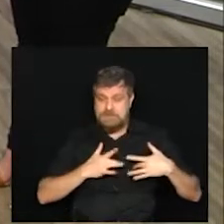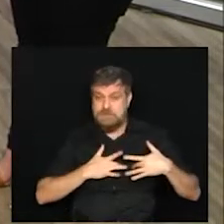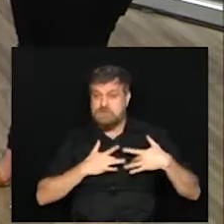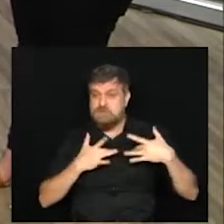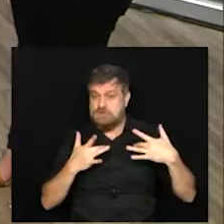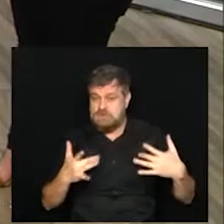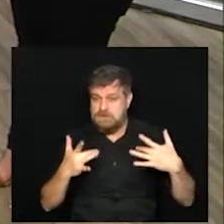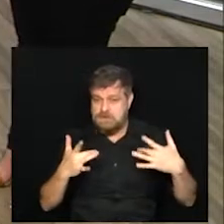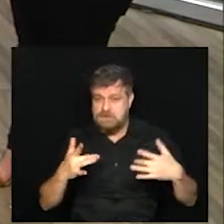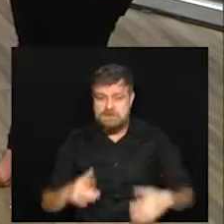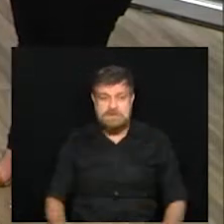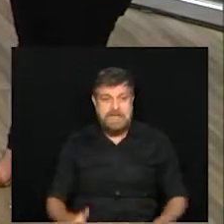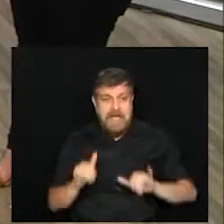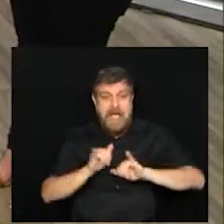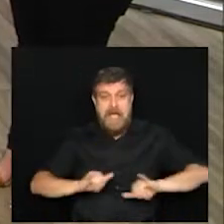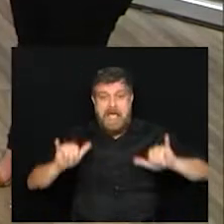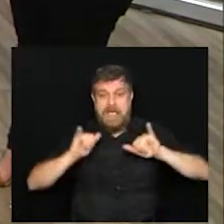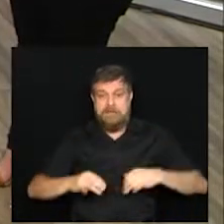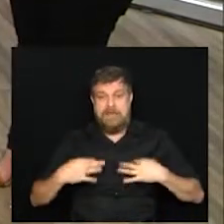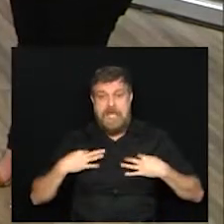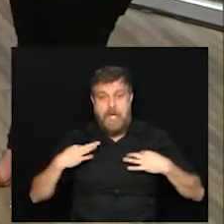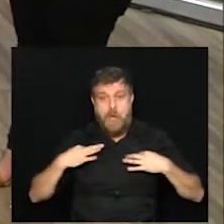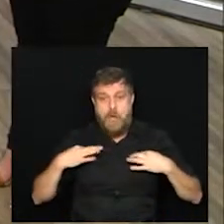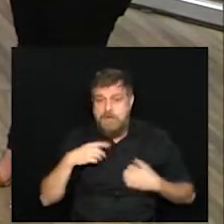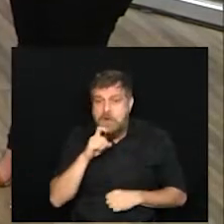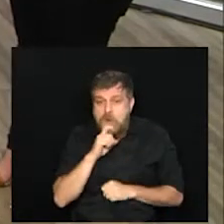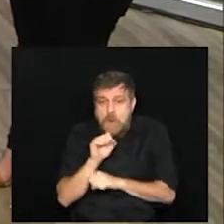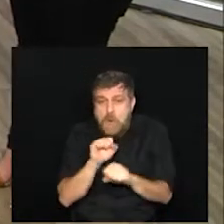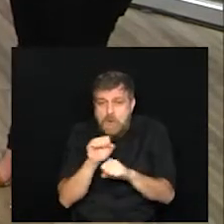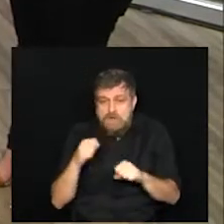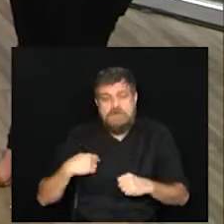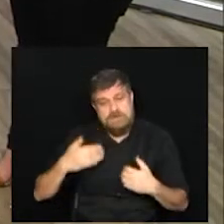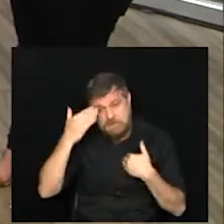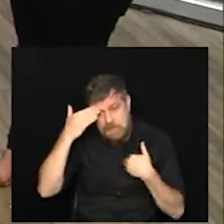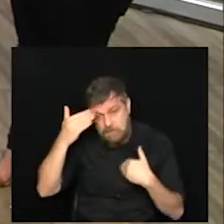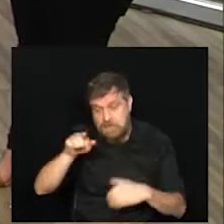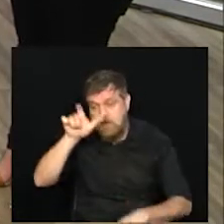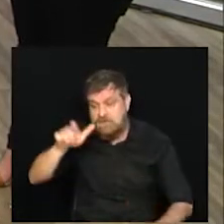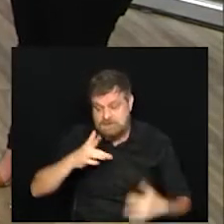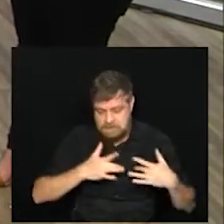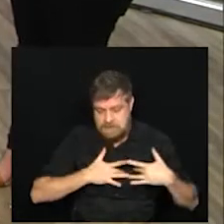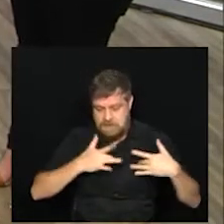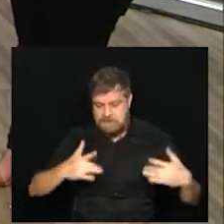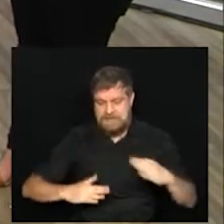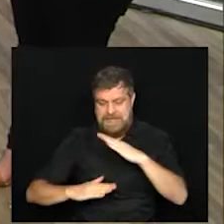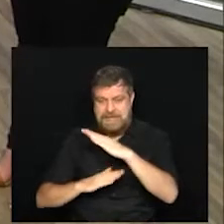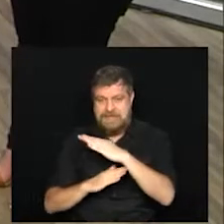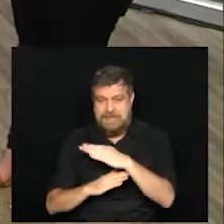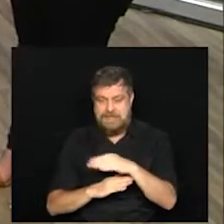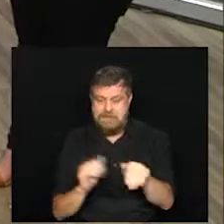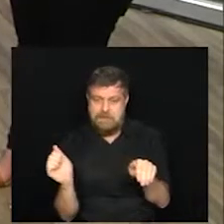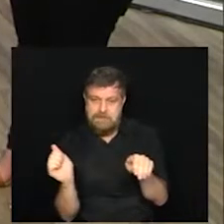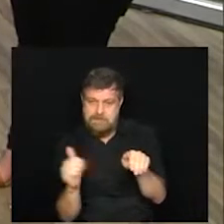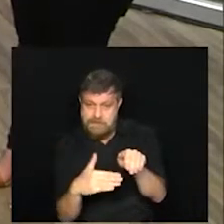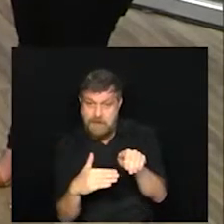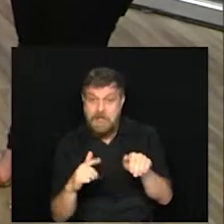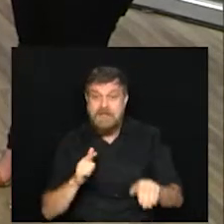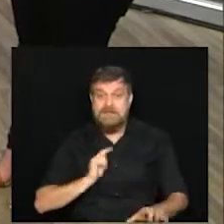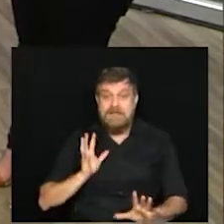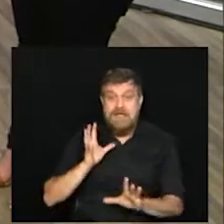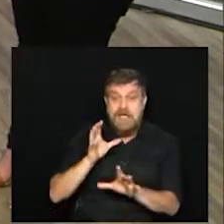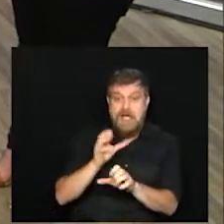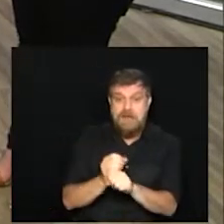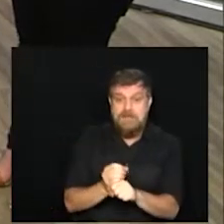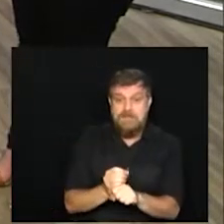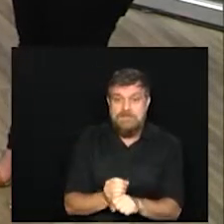solidariedade, campanha do agasalho. Nosso muito obrigado para você que fez a doação aqui na Câmara de Campinas, e foram entregues mais